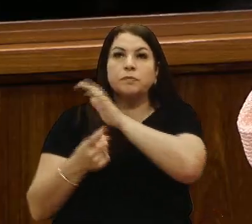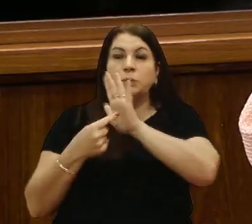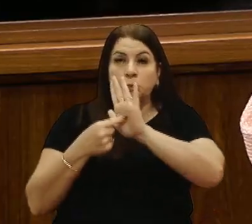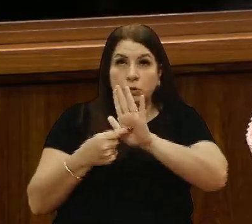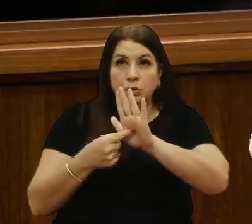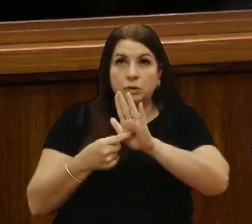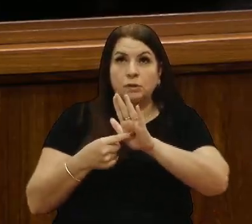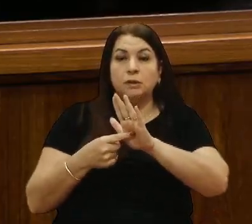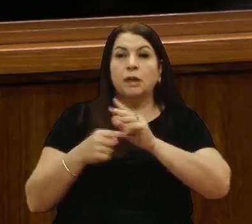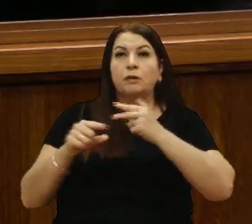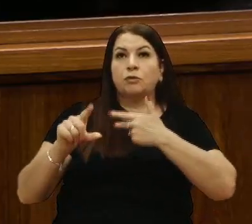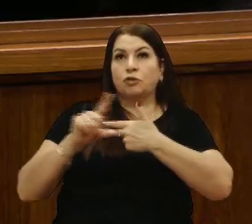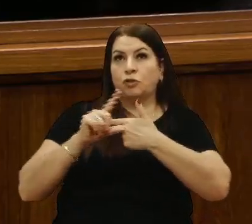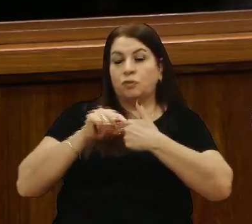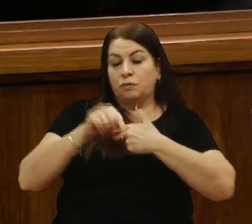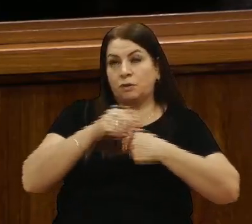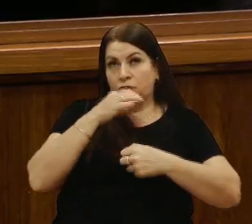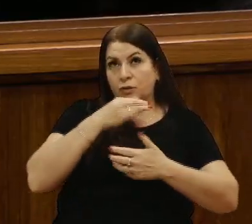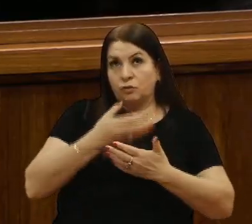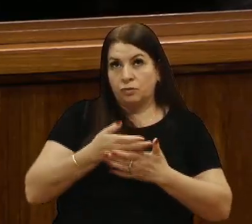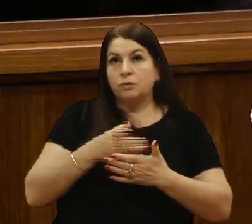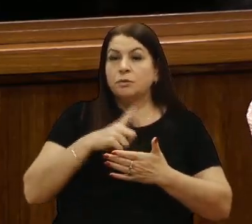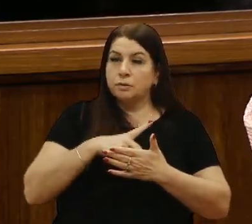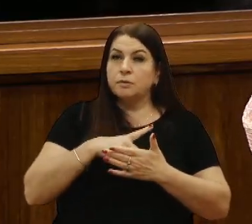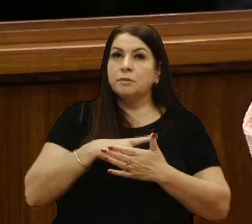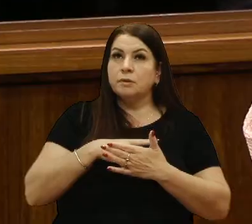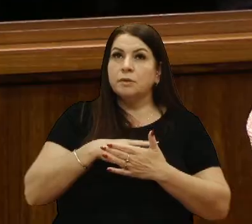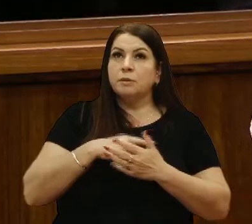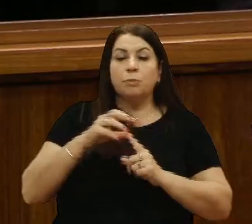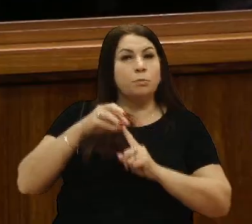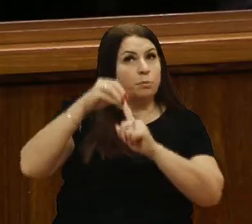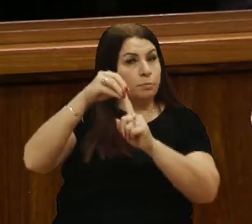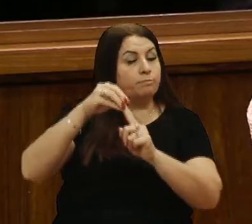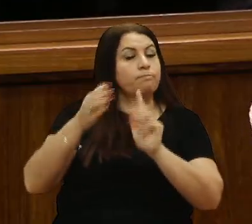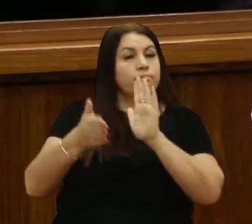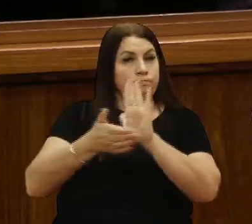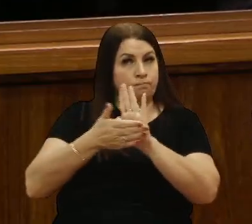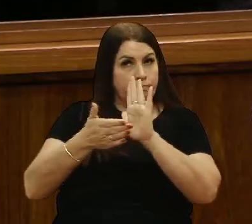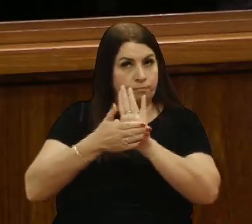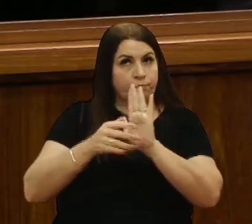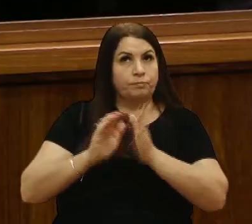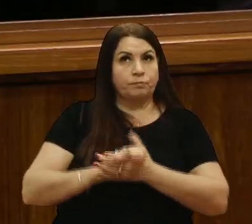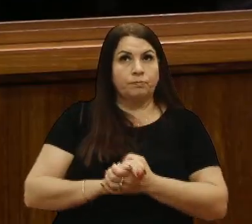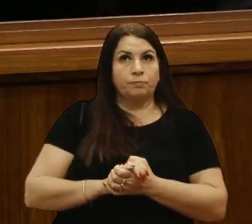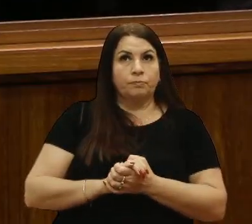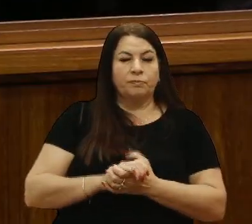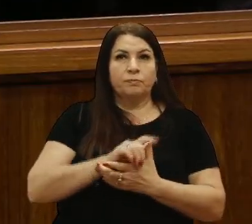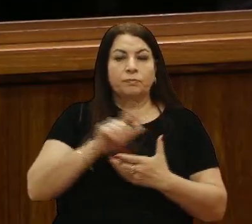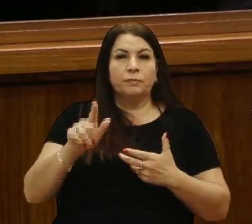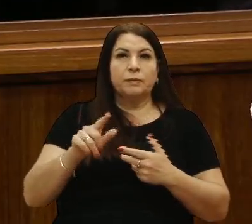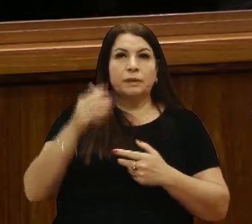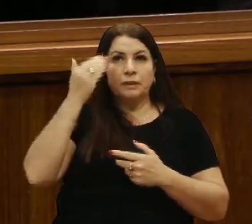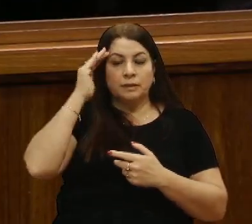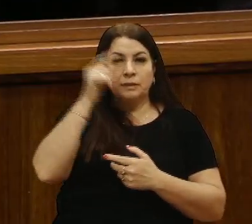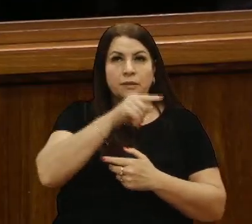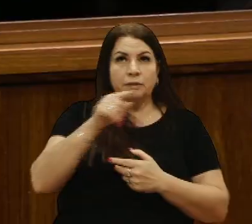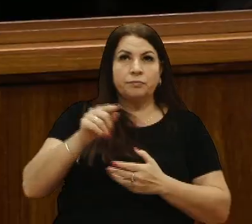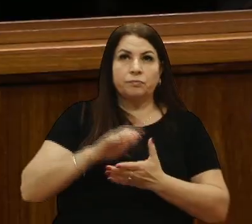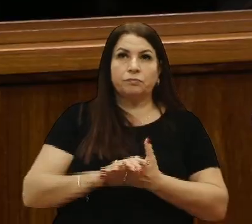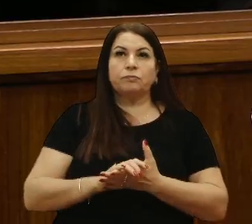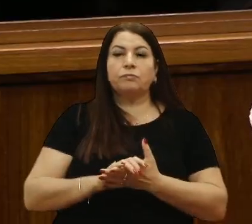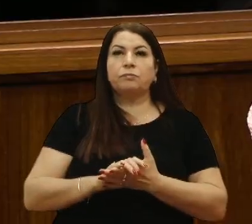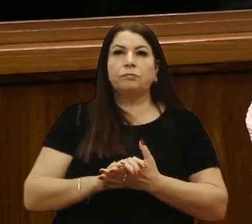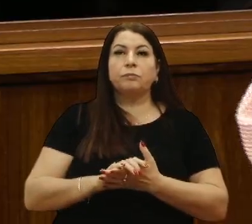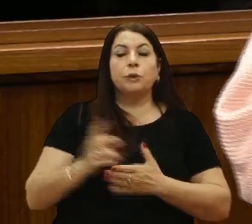que o Legislativo caxiense tem como central essa pauta. E que a gente possa, de fato, entender que